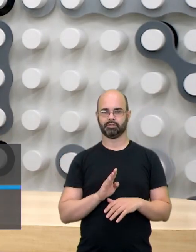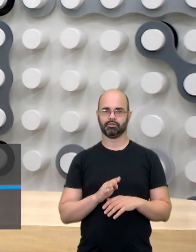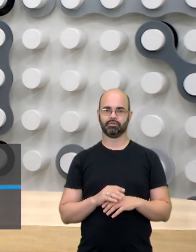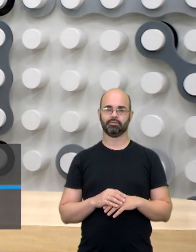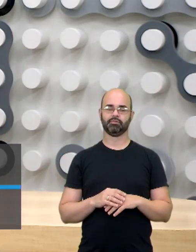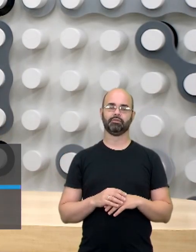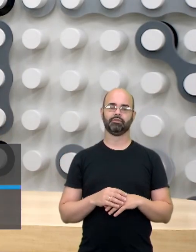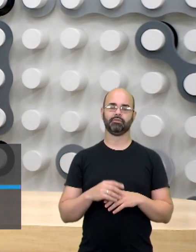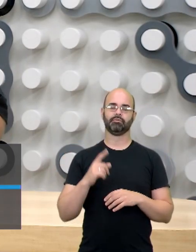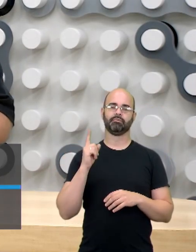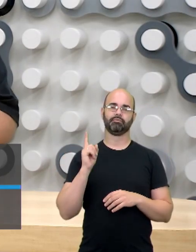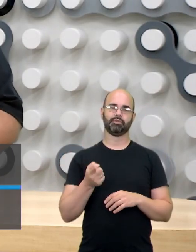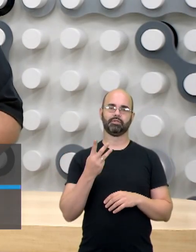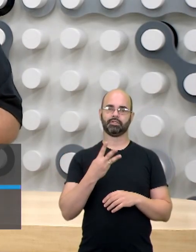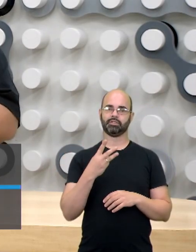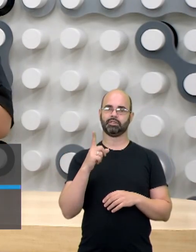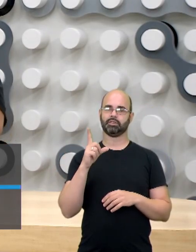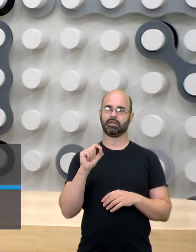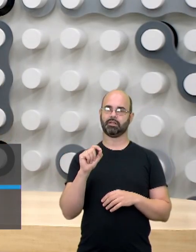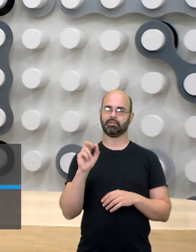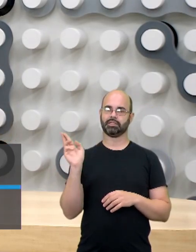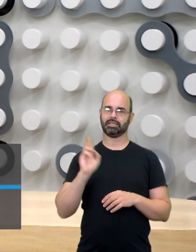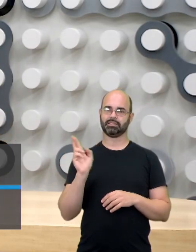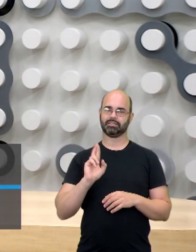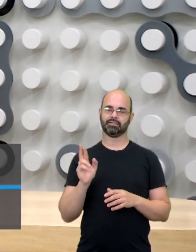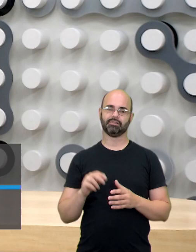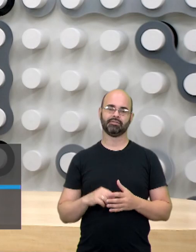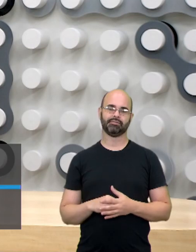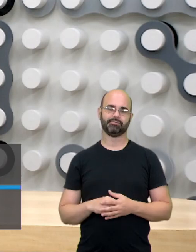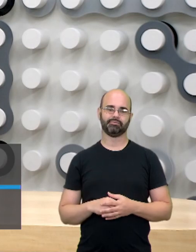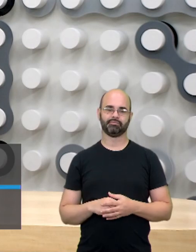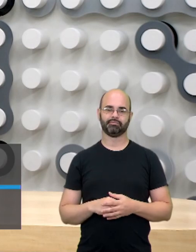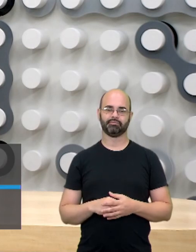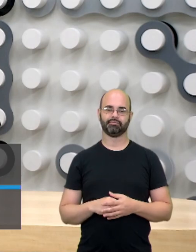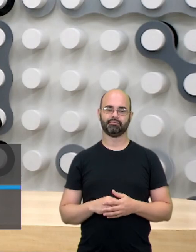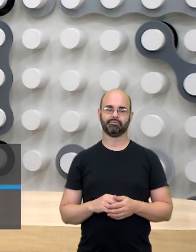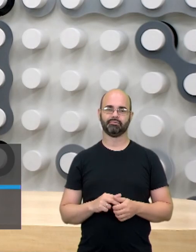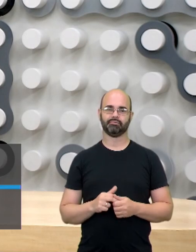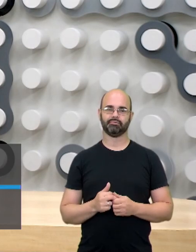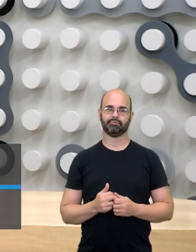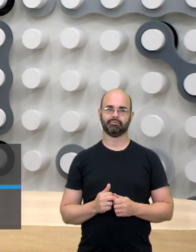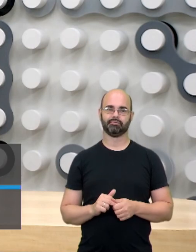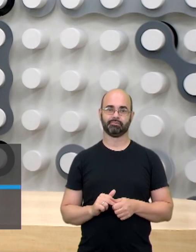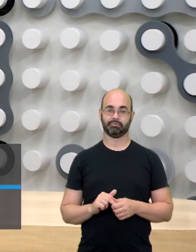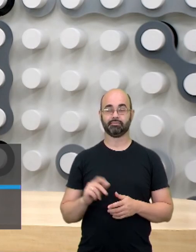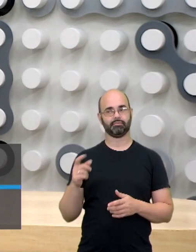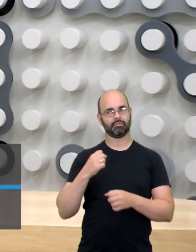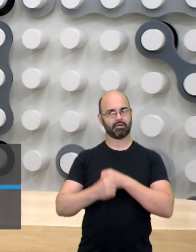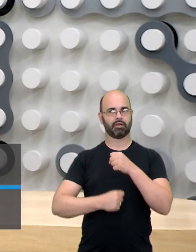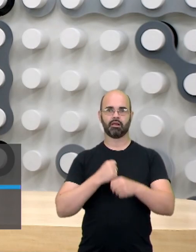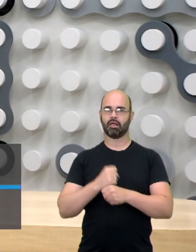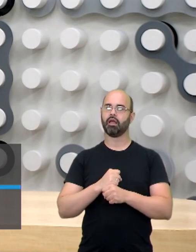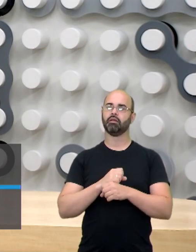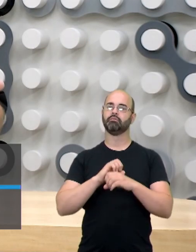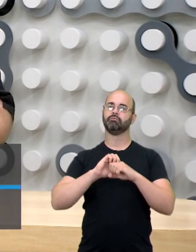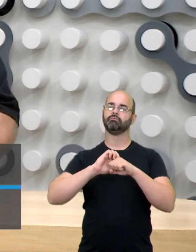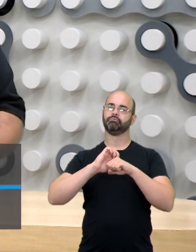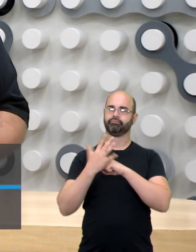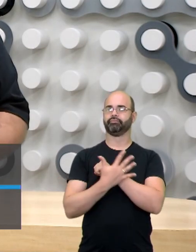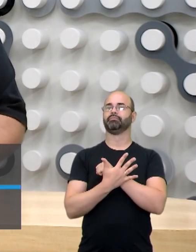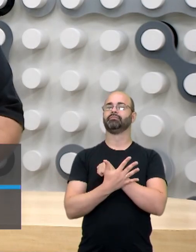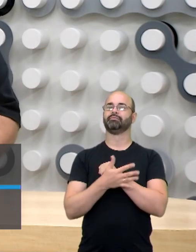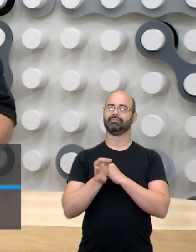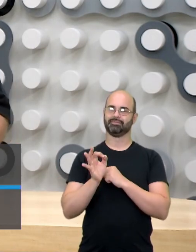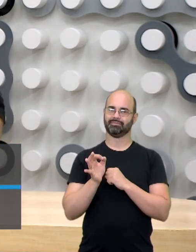de R$ 1.310. E vocês viram, né, nós estamos falando de um ano que foi o ano da pandemia. Né? Então, o